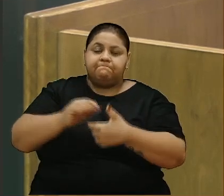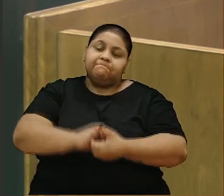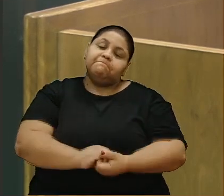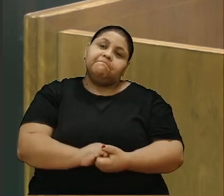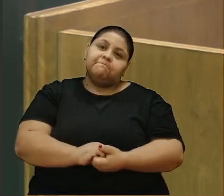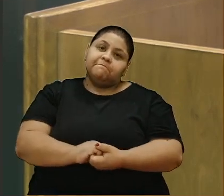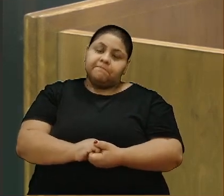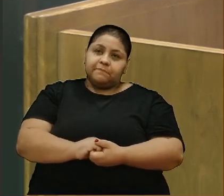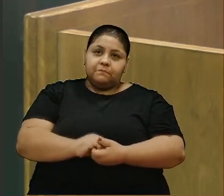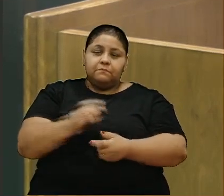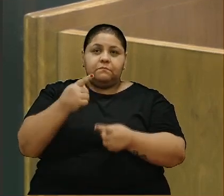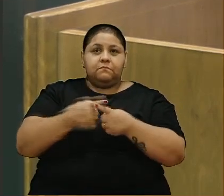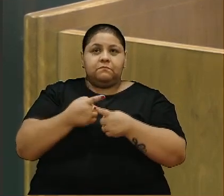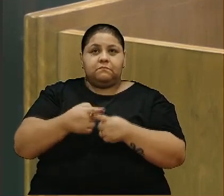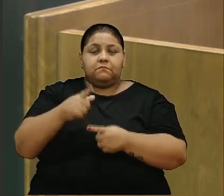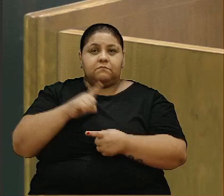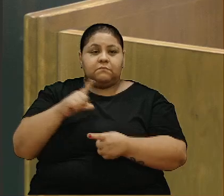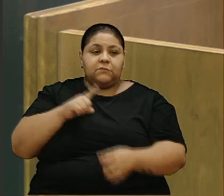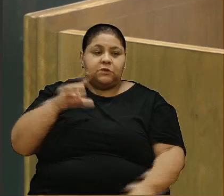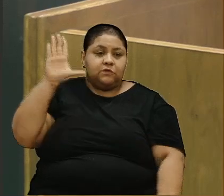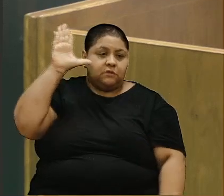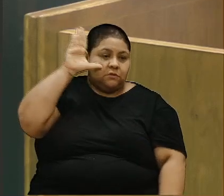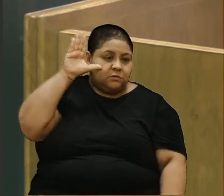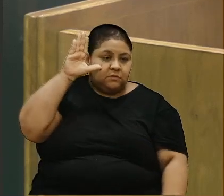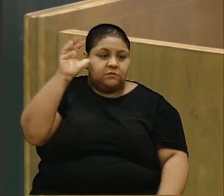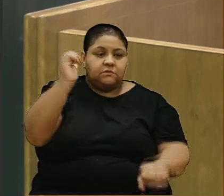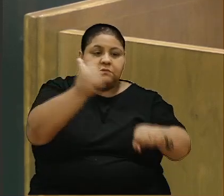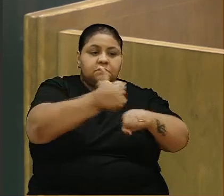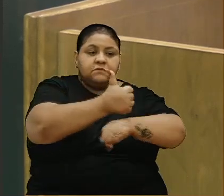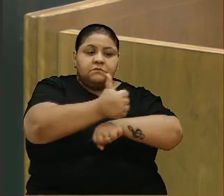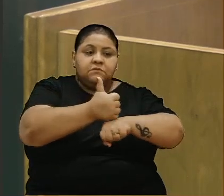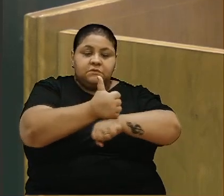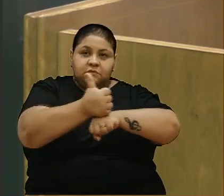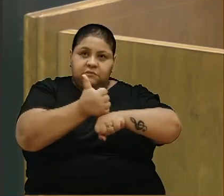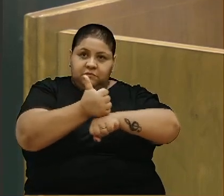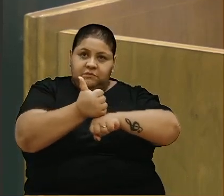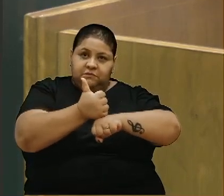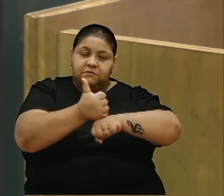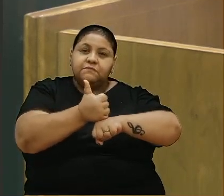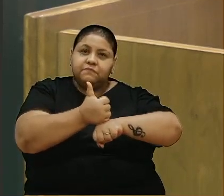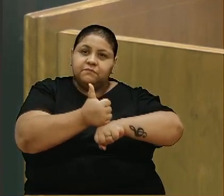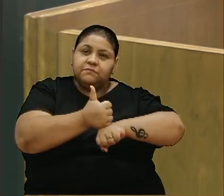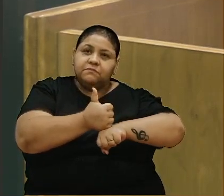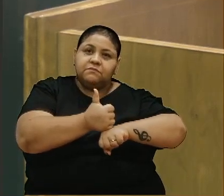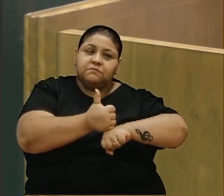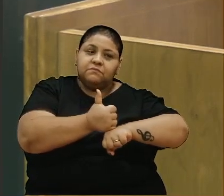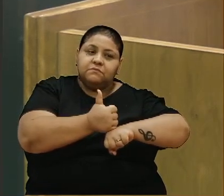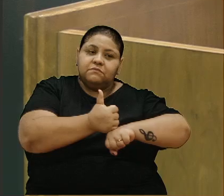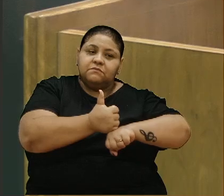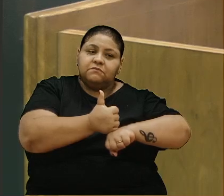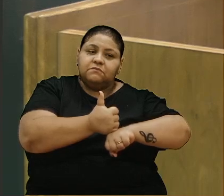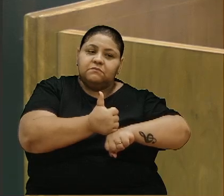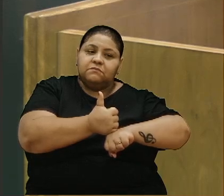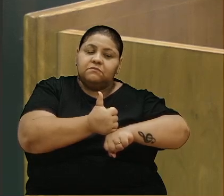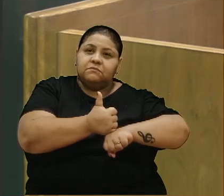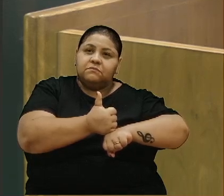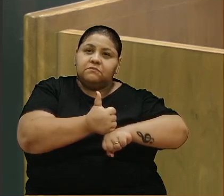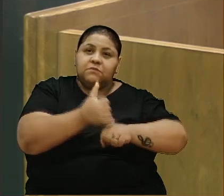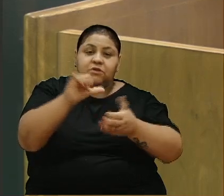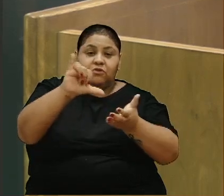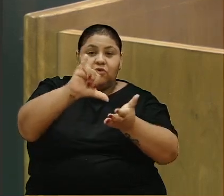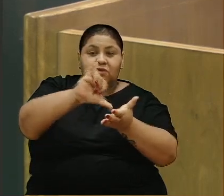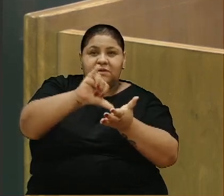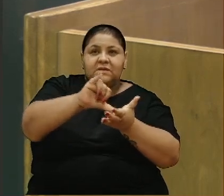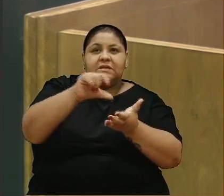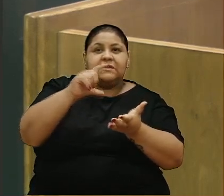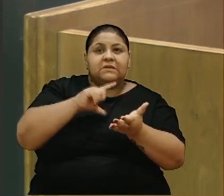Além disso, nós temos que observar os profissionais que estão lá, E é um centro assim que ele tem que vir